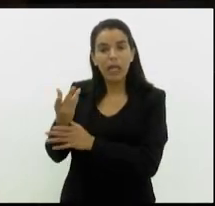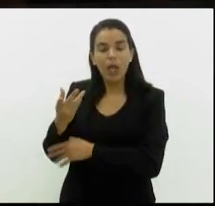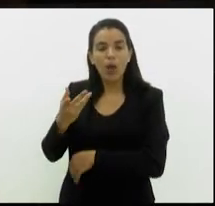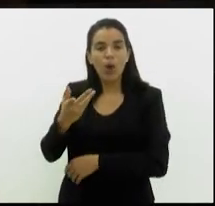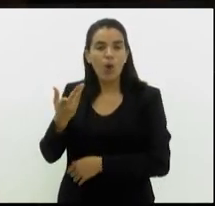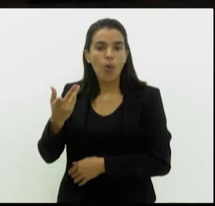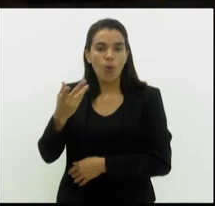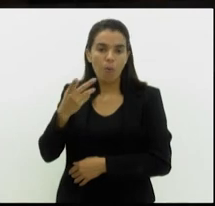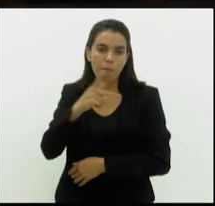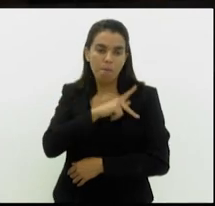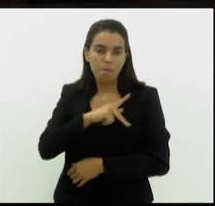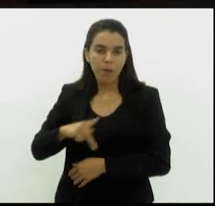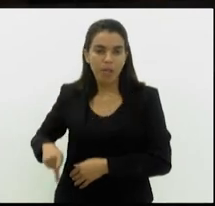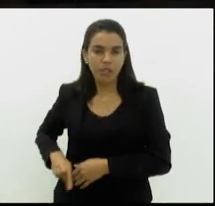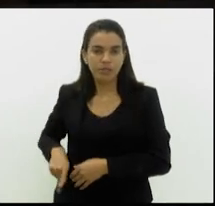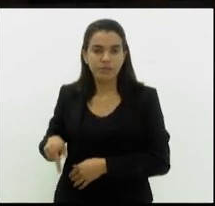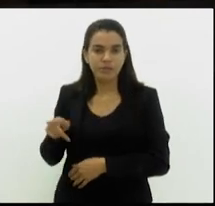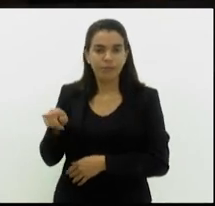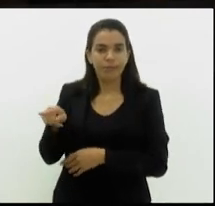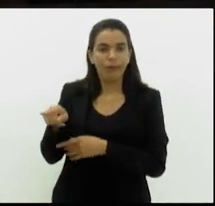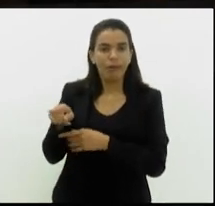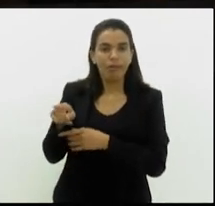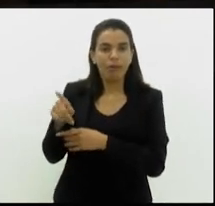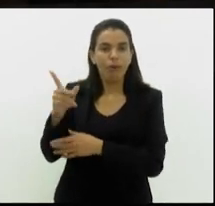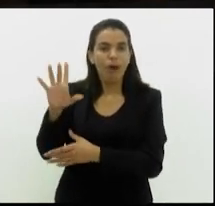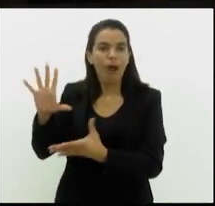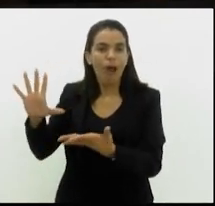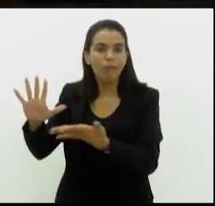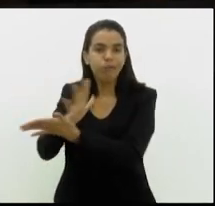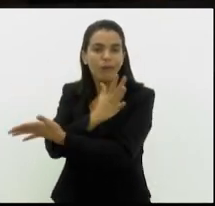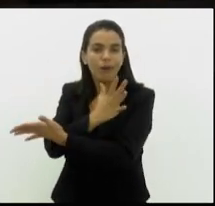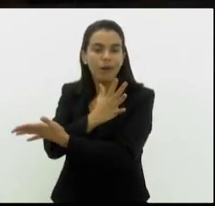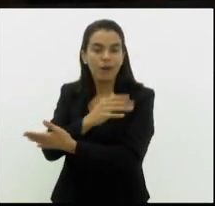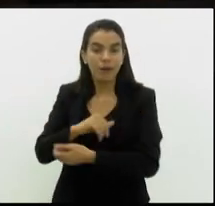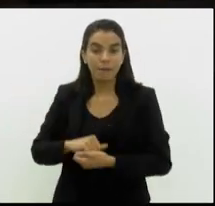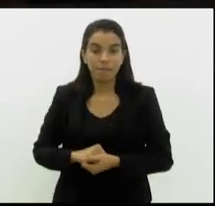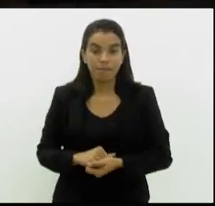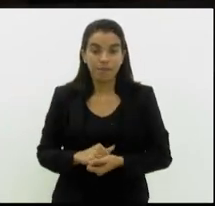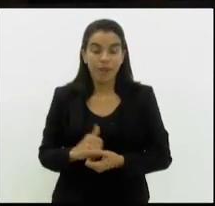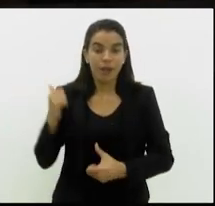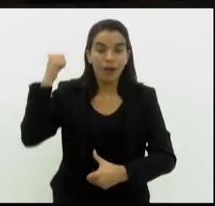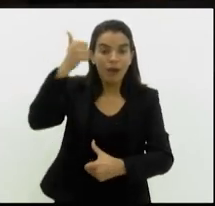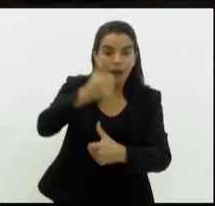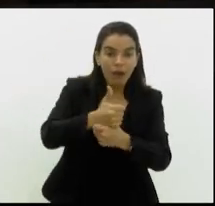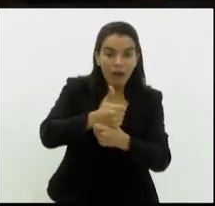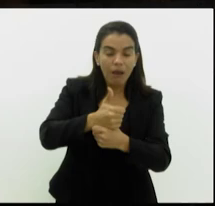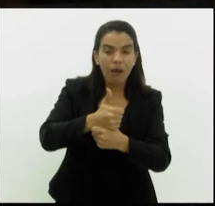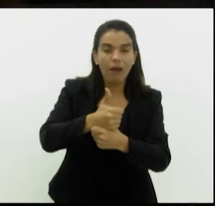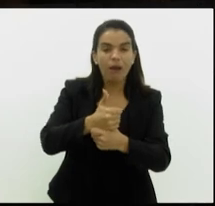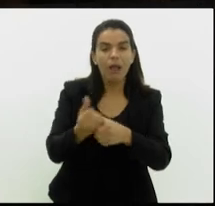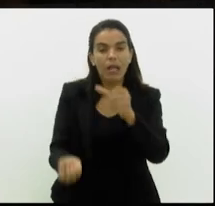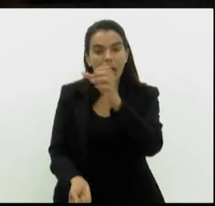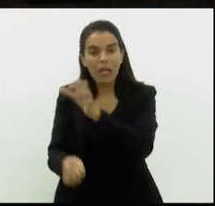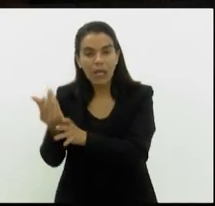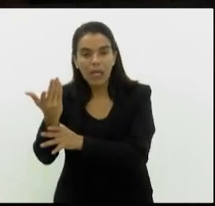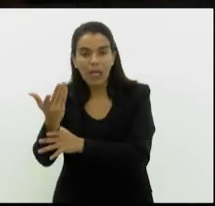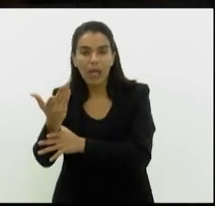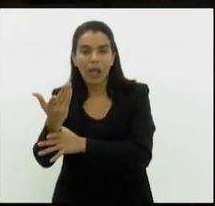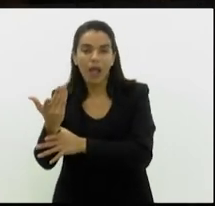enxuga essa política. Vem outro, acaba. Aí vem